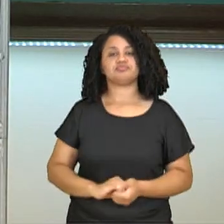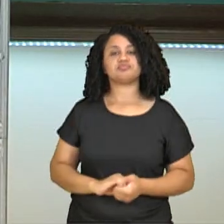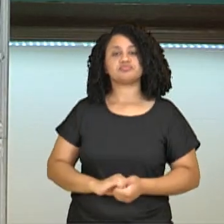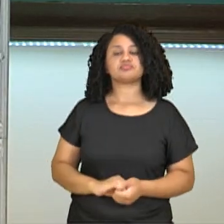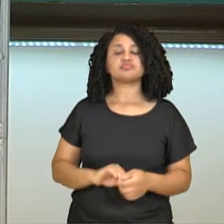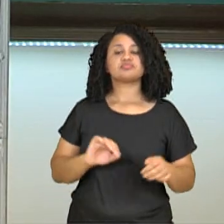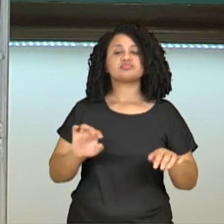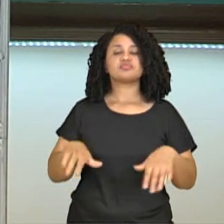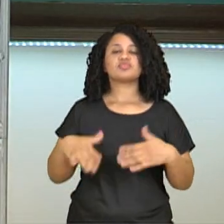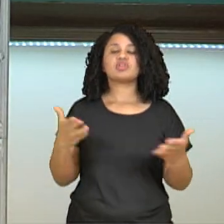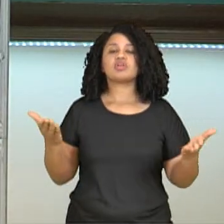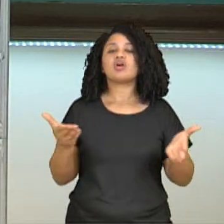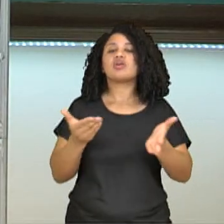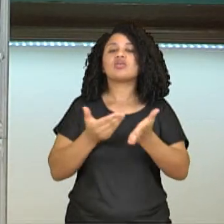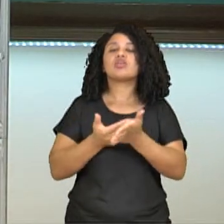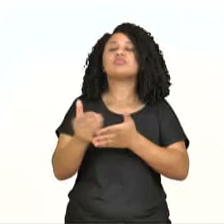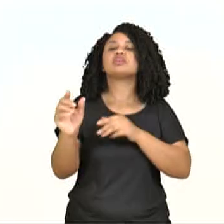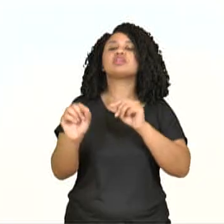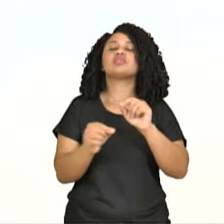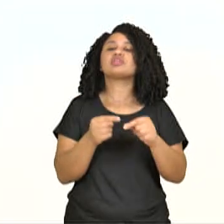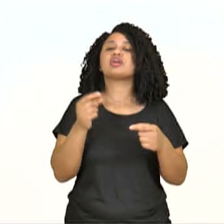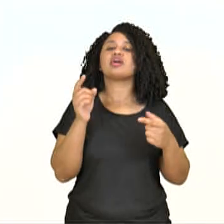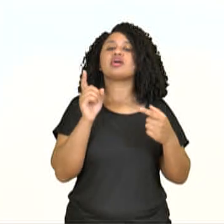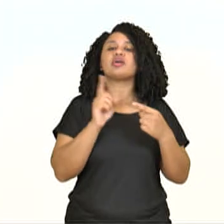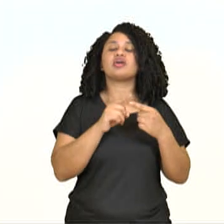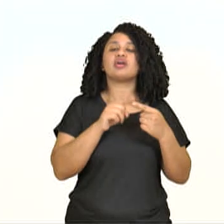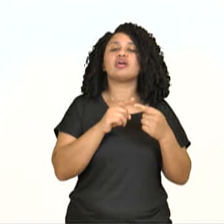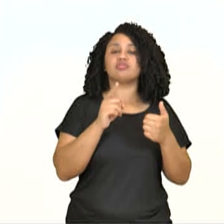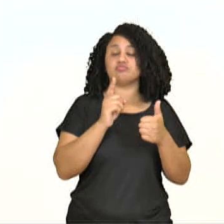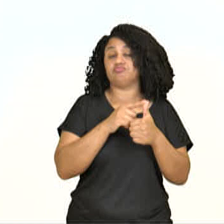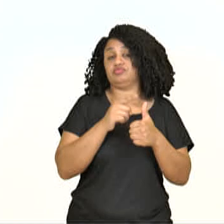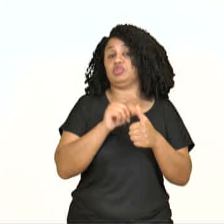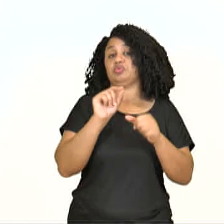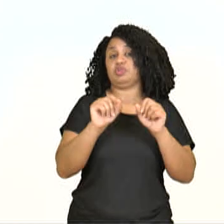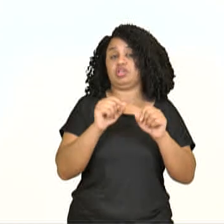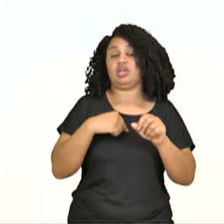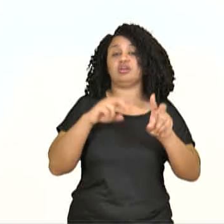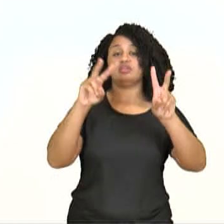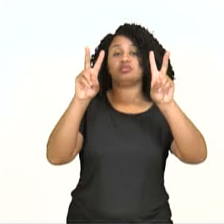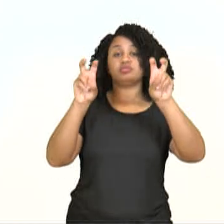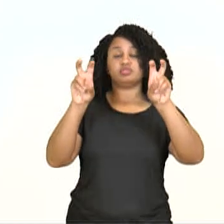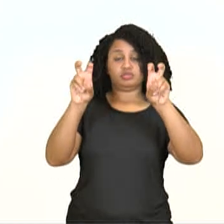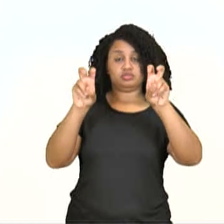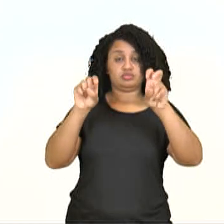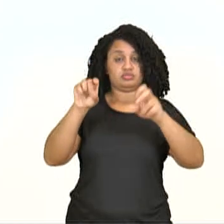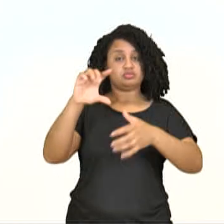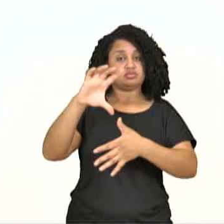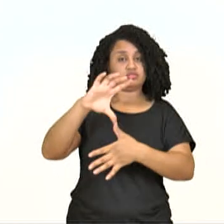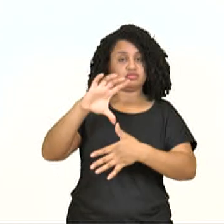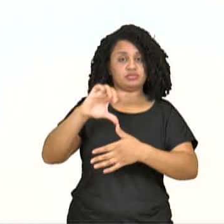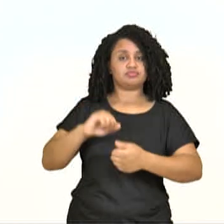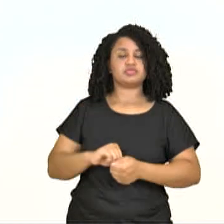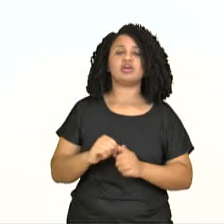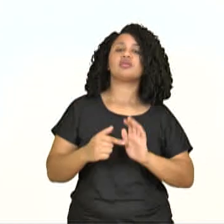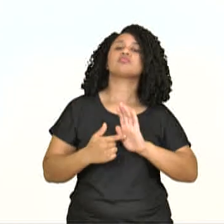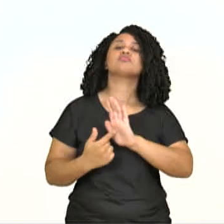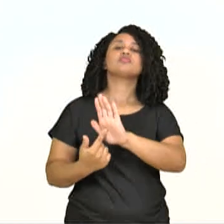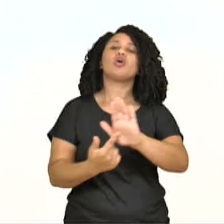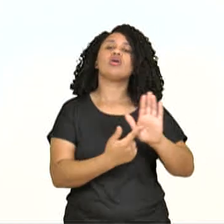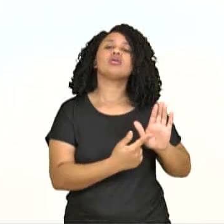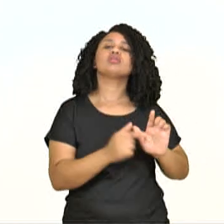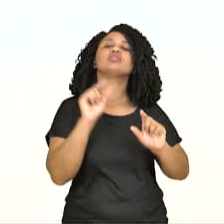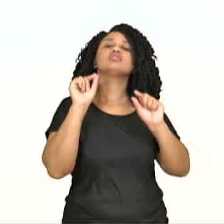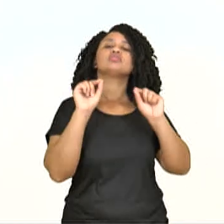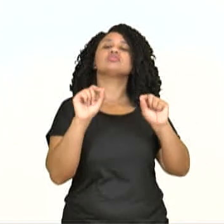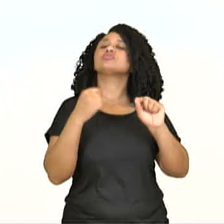começamos tratando então do quê? Do título do mapa, que vai indicar para nós qual é a área